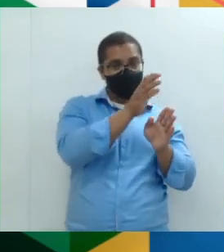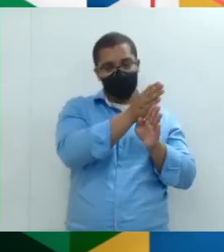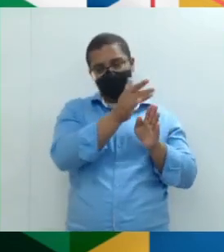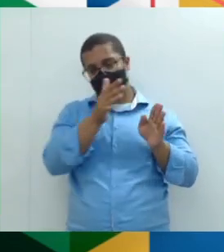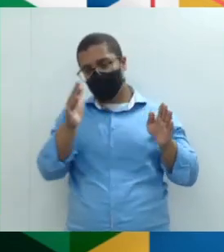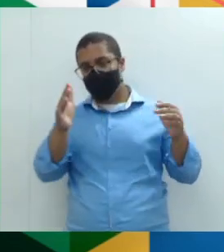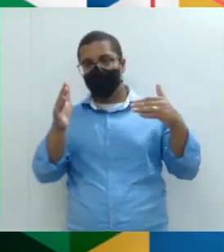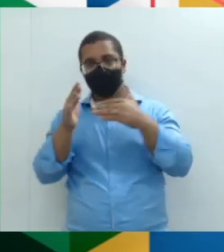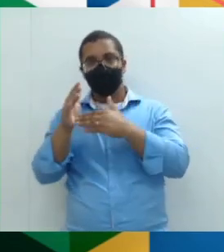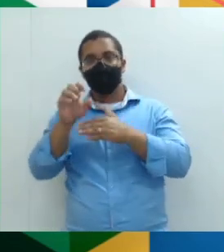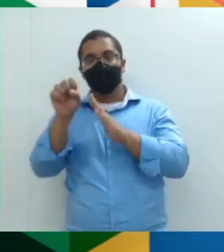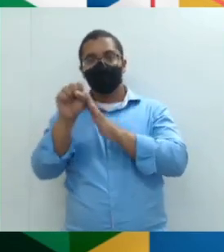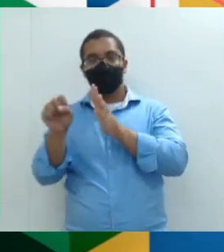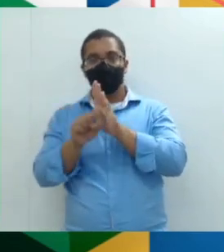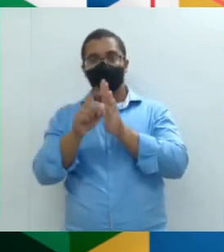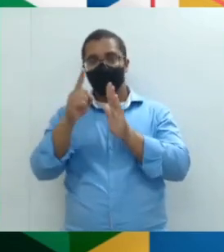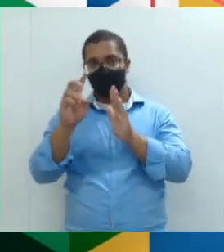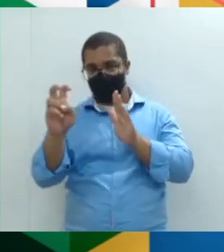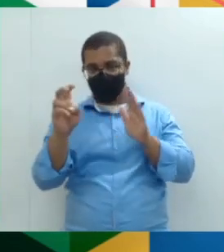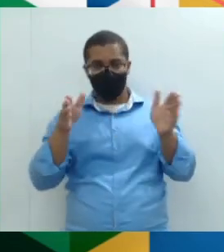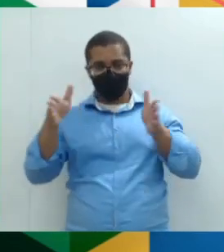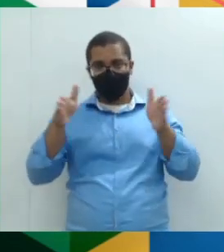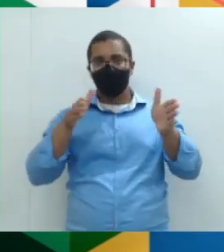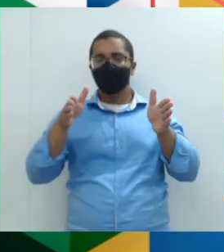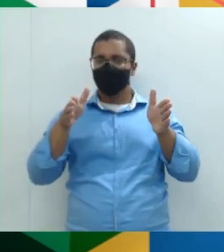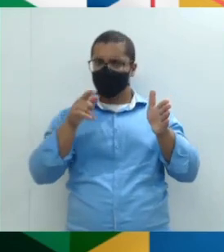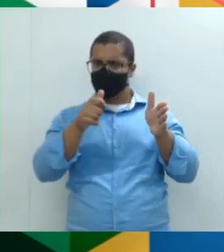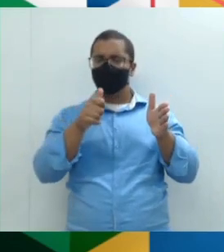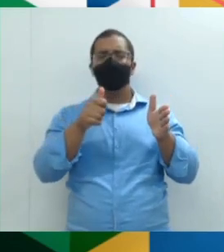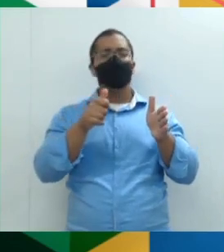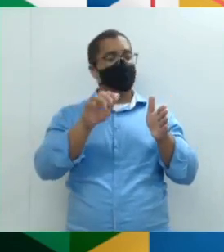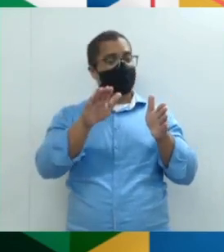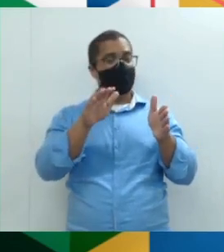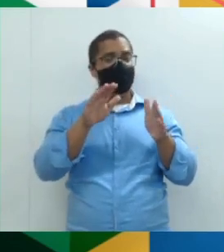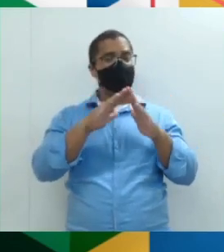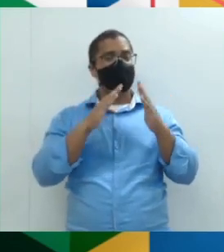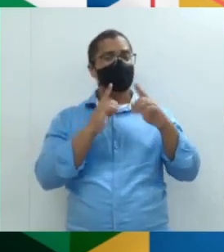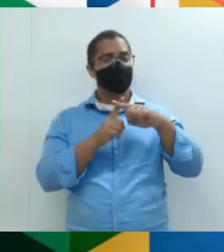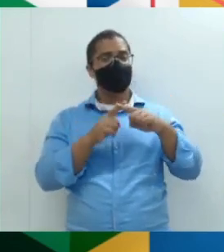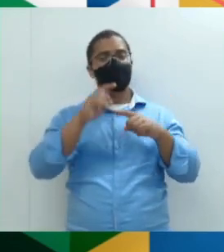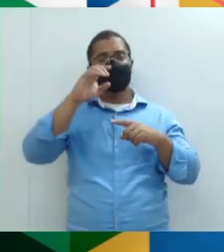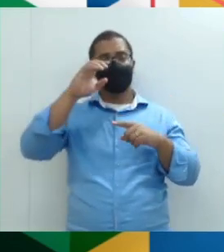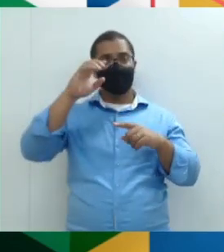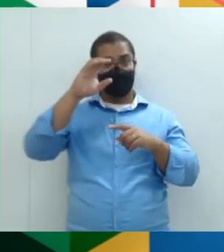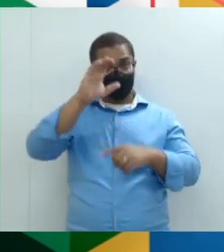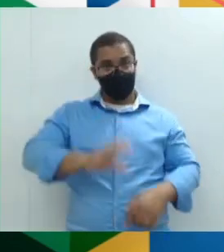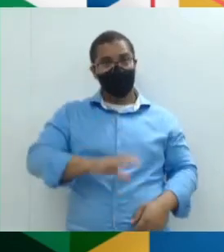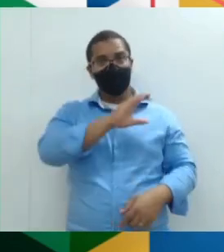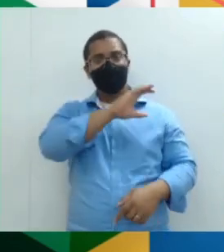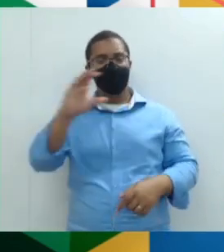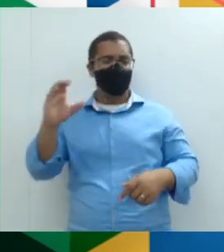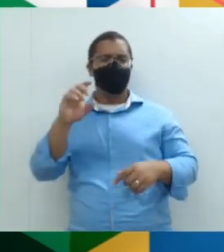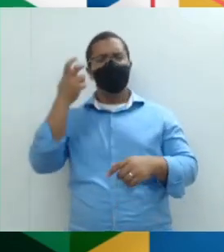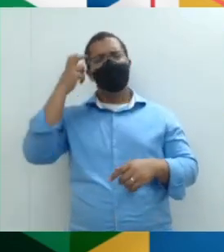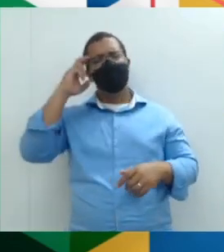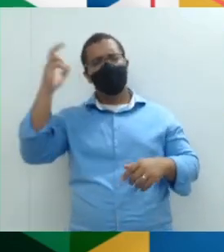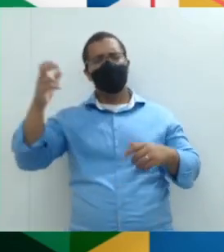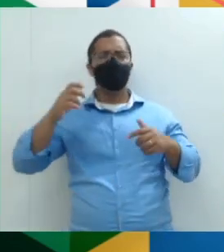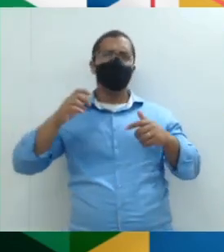XV. Tá bom? Como a Igreja Católica te ajudará, ajudou a construir toda uma cultura, não só